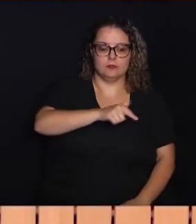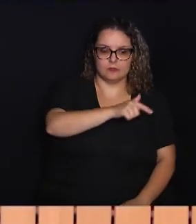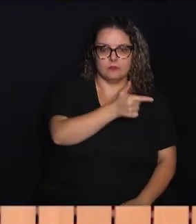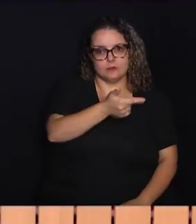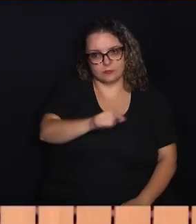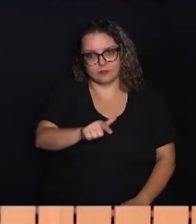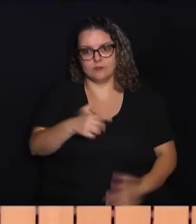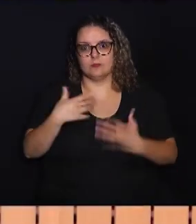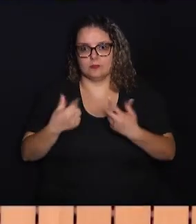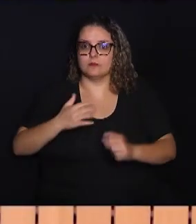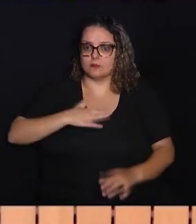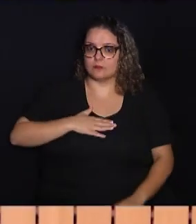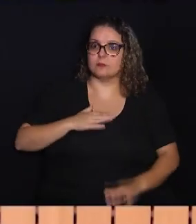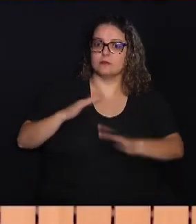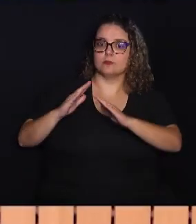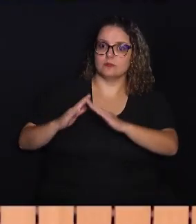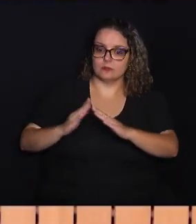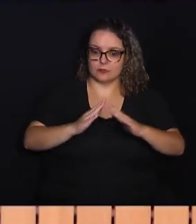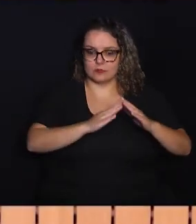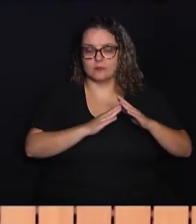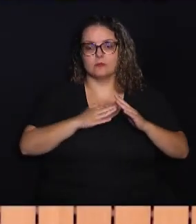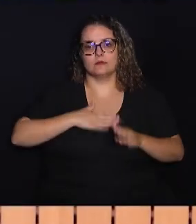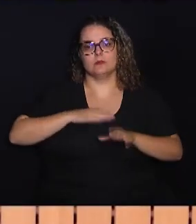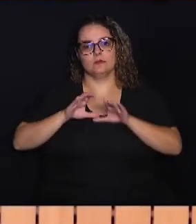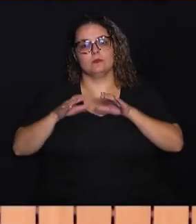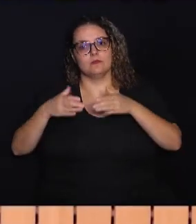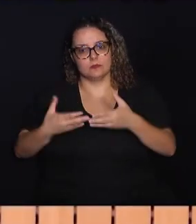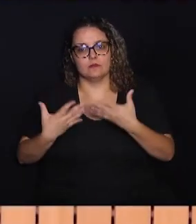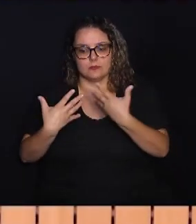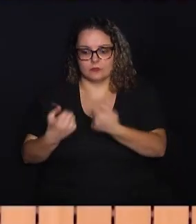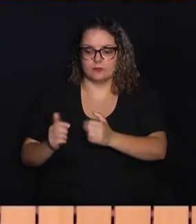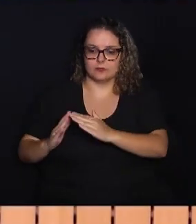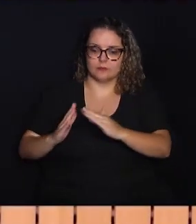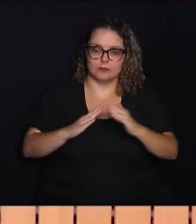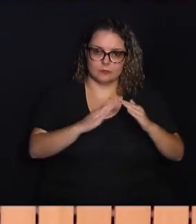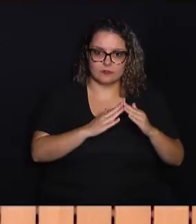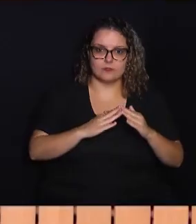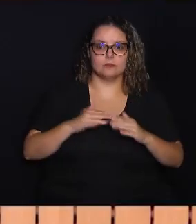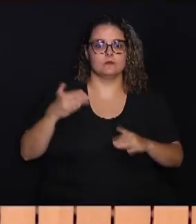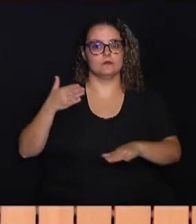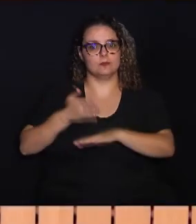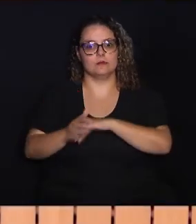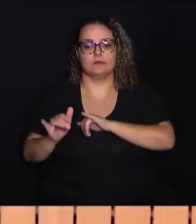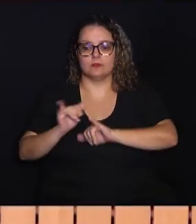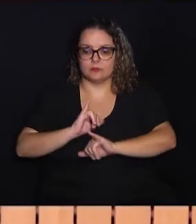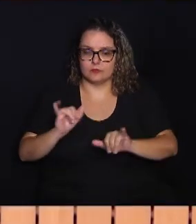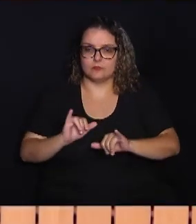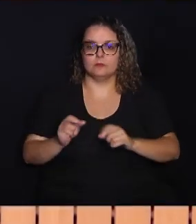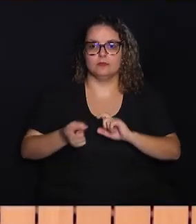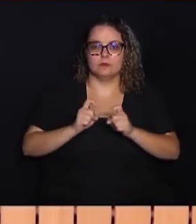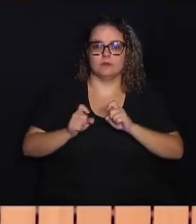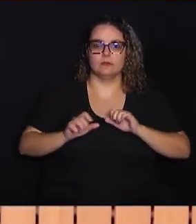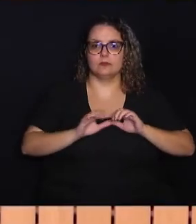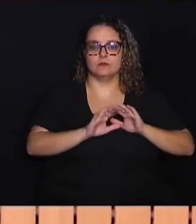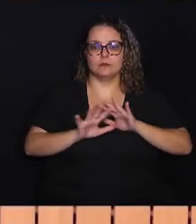equipe em suas casas participaram dos nossos eventos de campanha reuniões passe